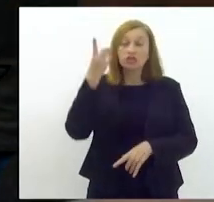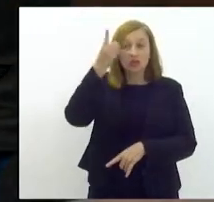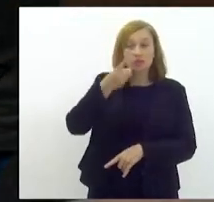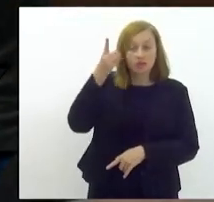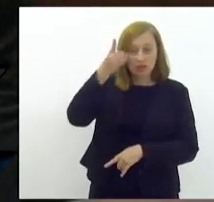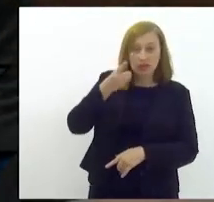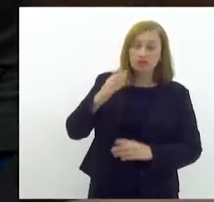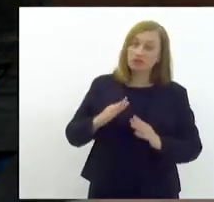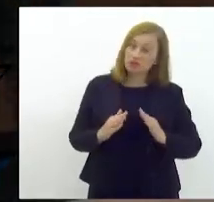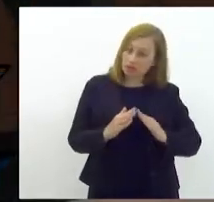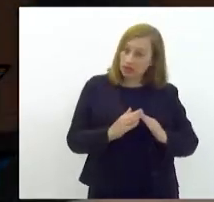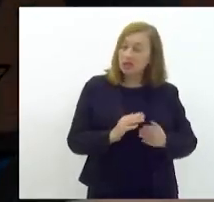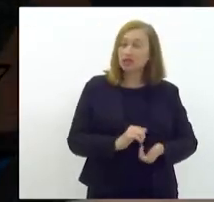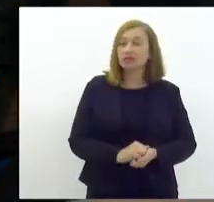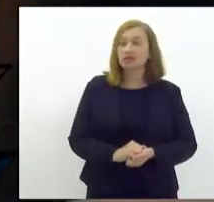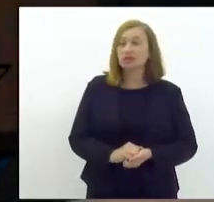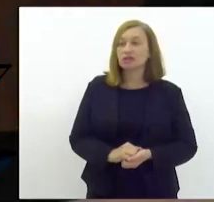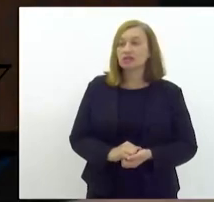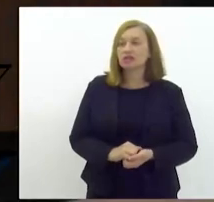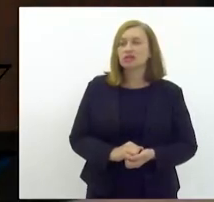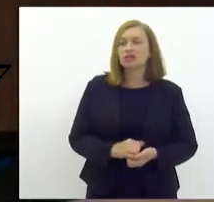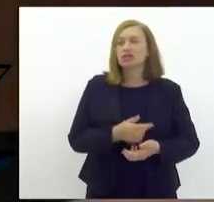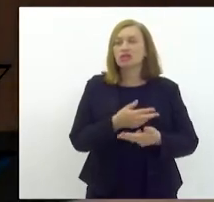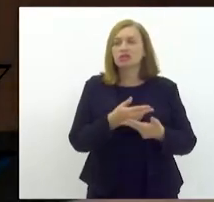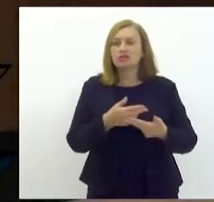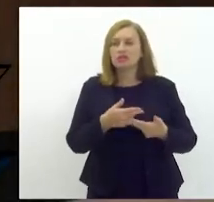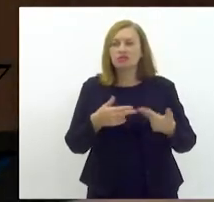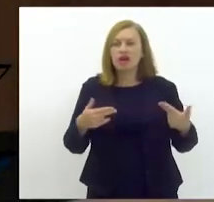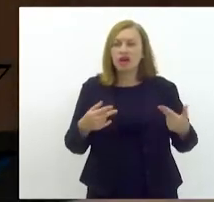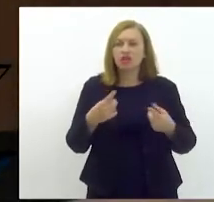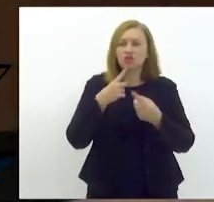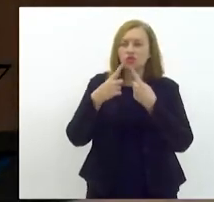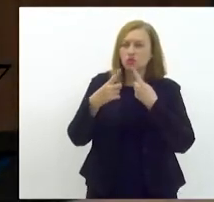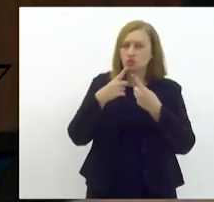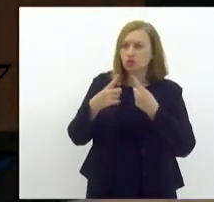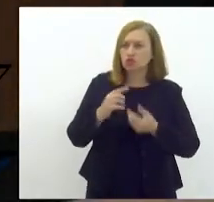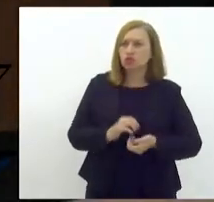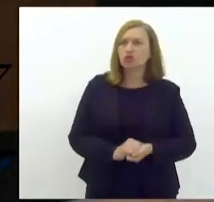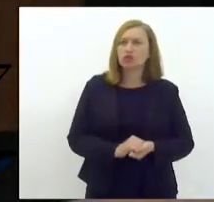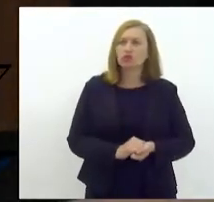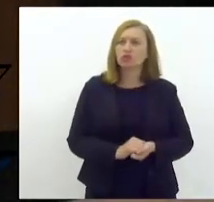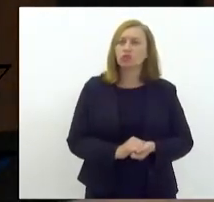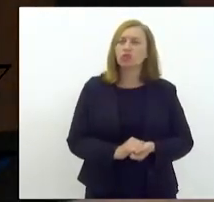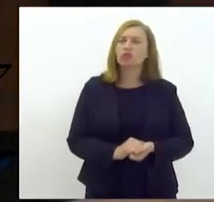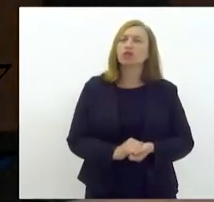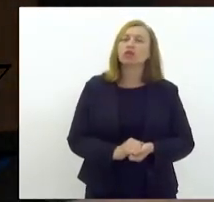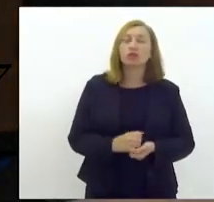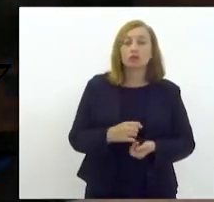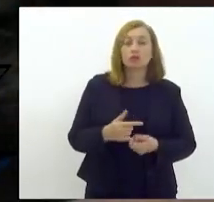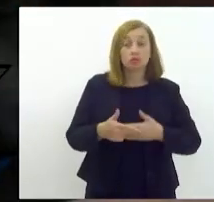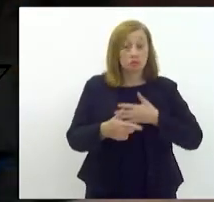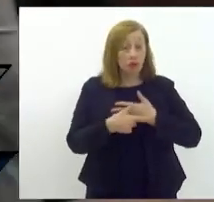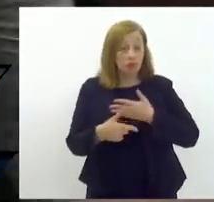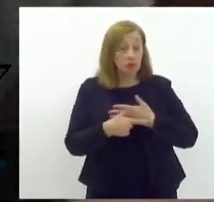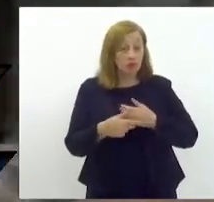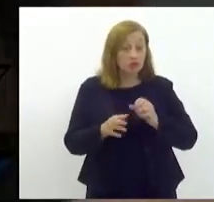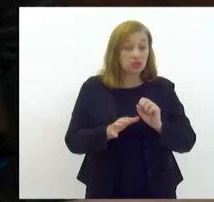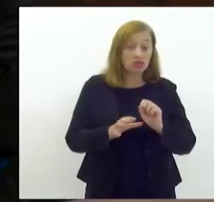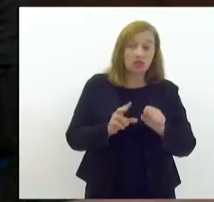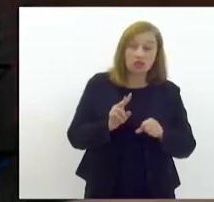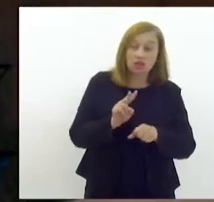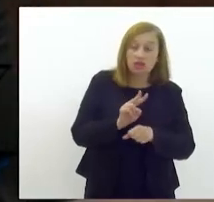deputadas nós estamos várias prerrogativas a prerrogativa de fiscalizar O Poder Executivo